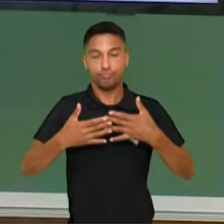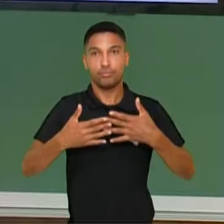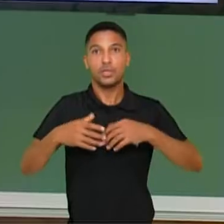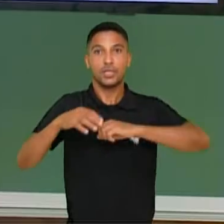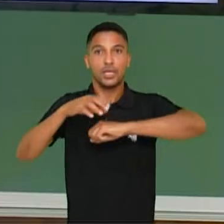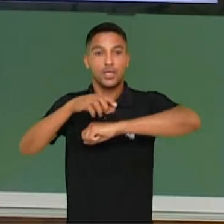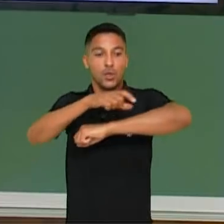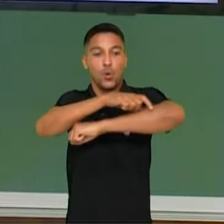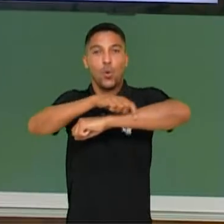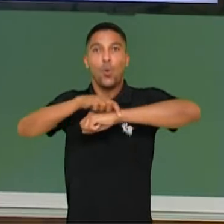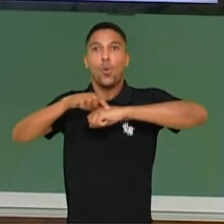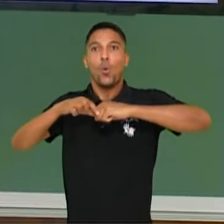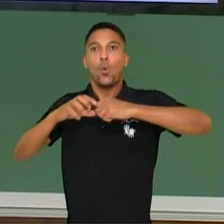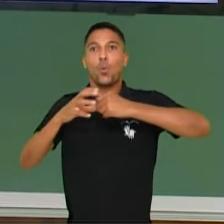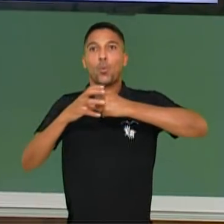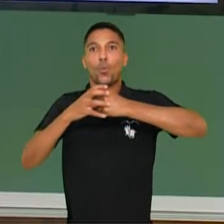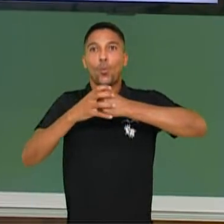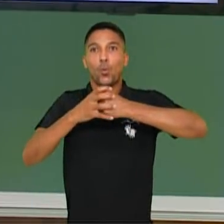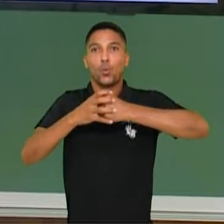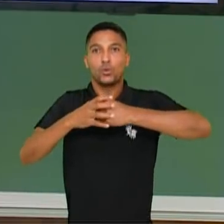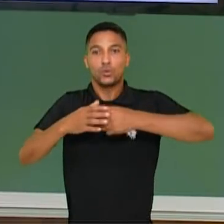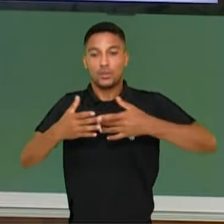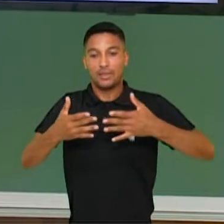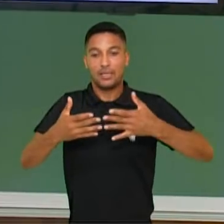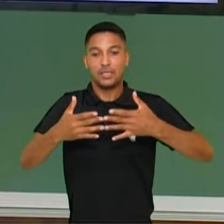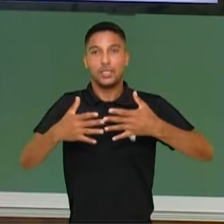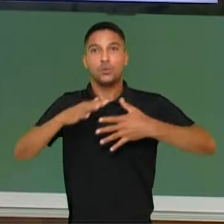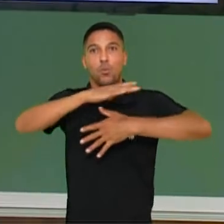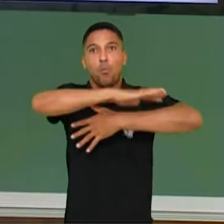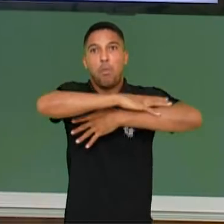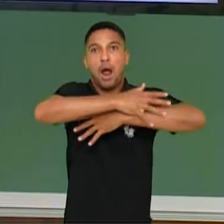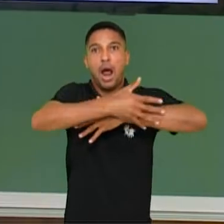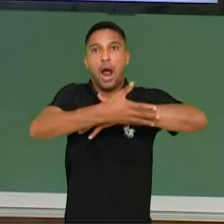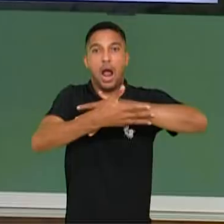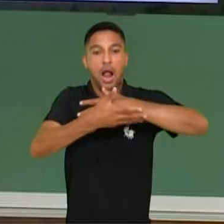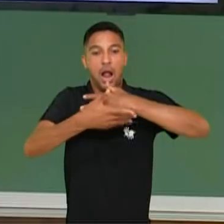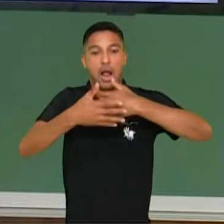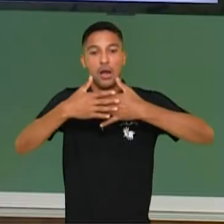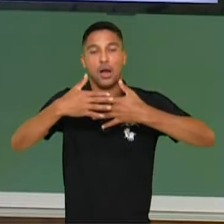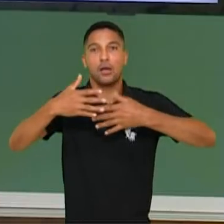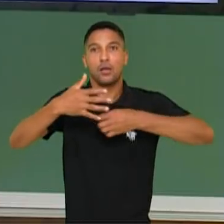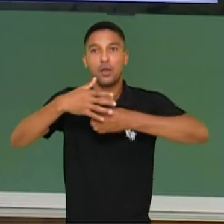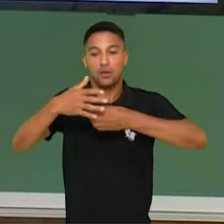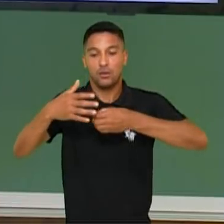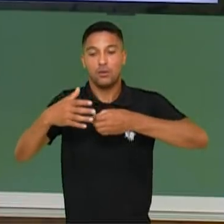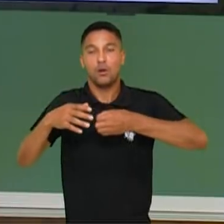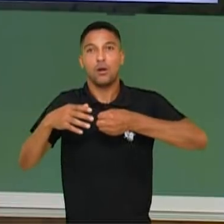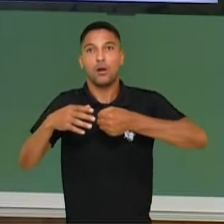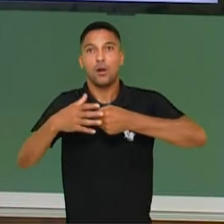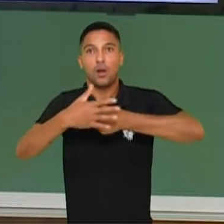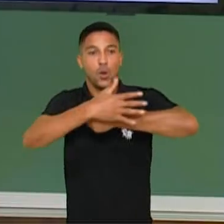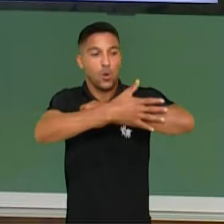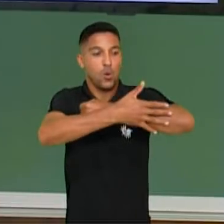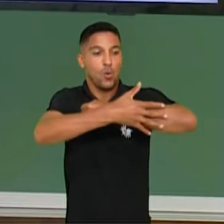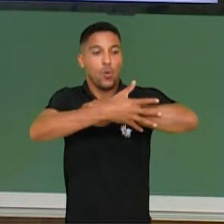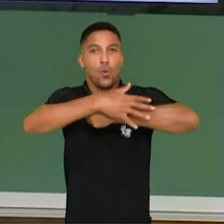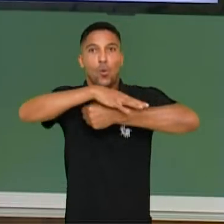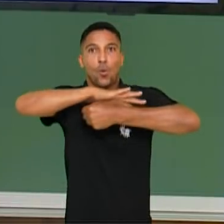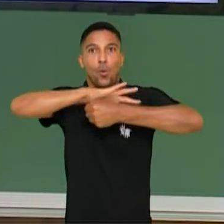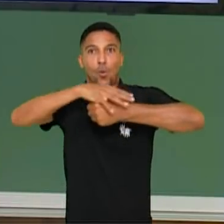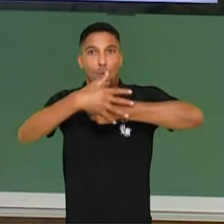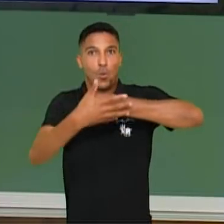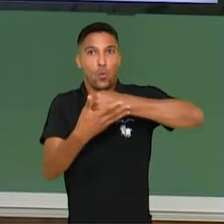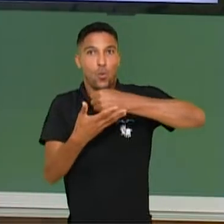esse desenho que eu trago para vocês, eu tenho a diáfise, a região central do osso, que fica entre as 2 extremidades, e eu tenho um tecido,